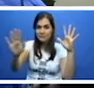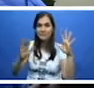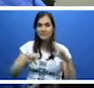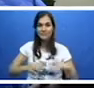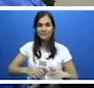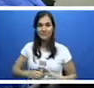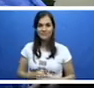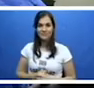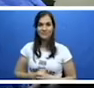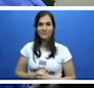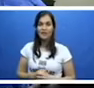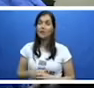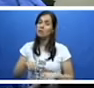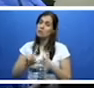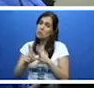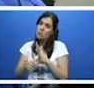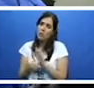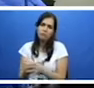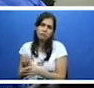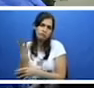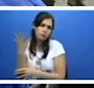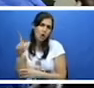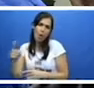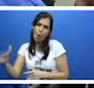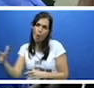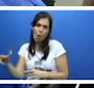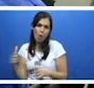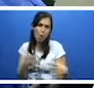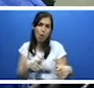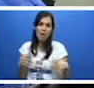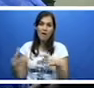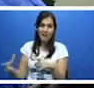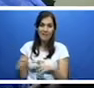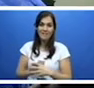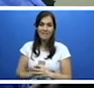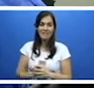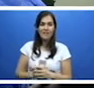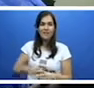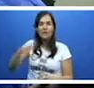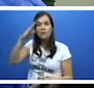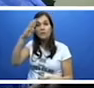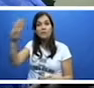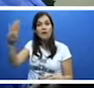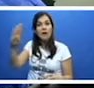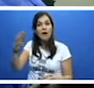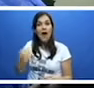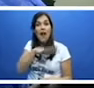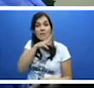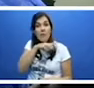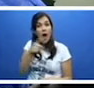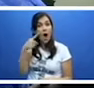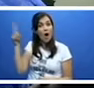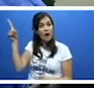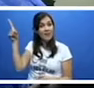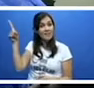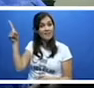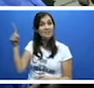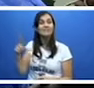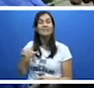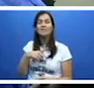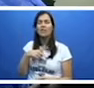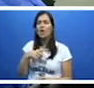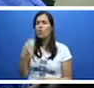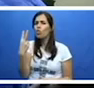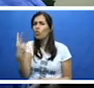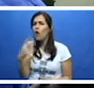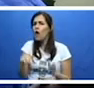levar essa semente que vai terminar uma outra região e principalmente por meio de animais aqui o mostro duas figuras